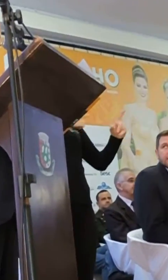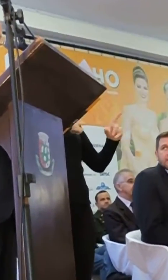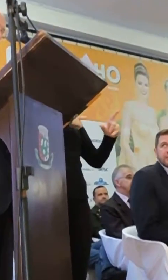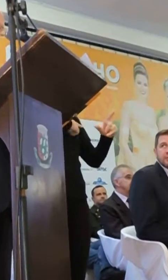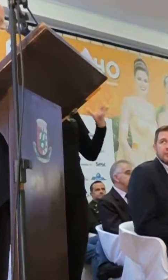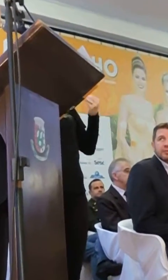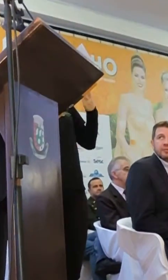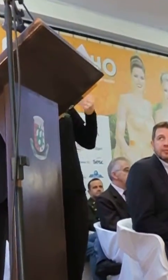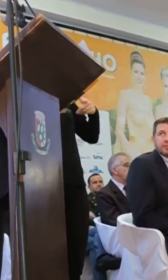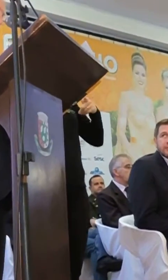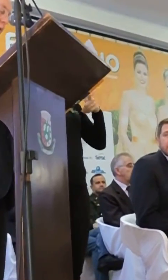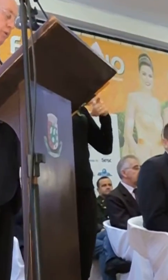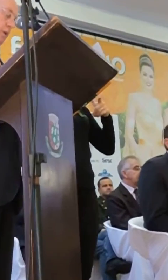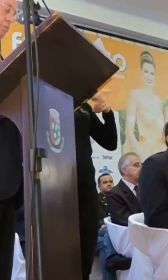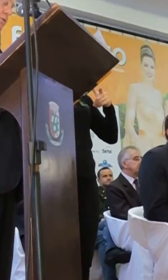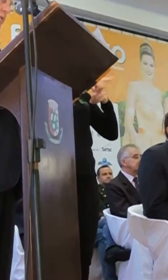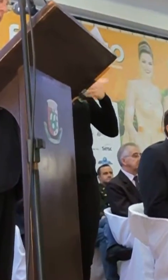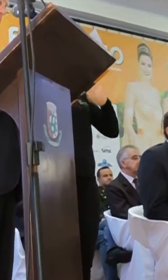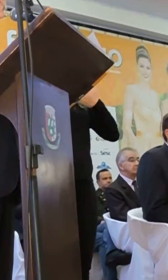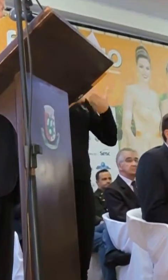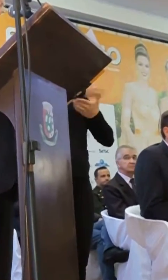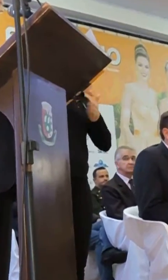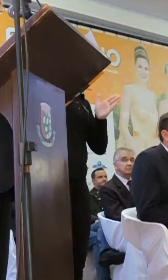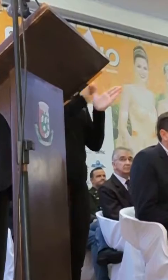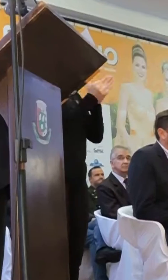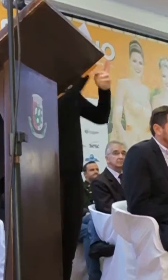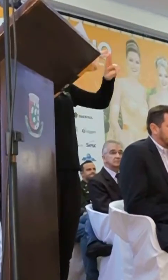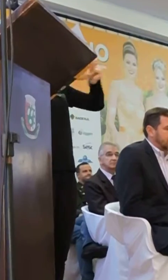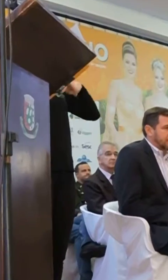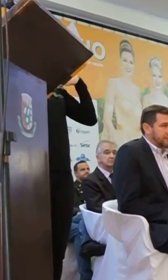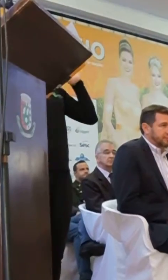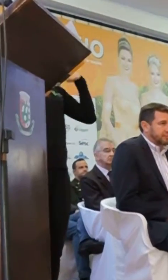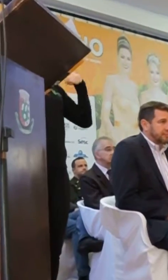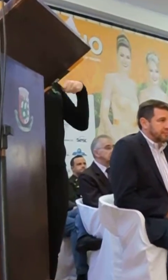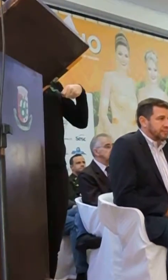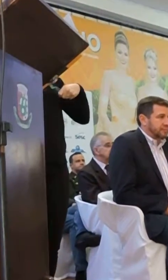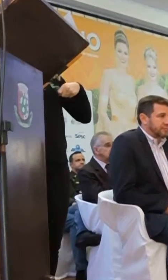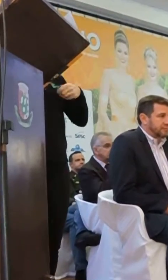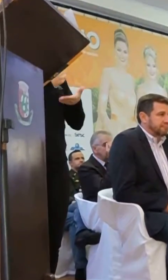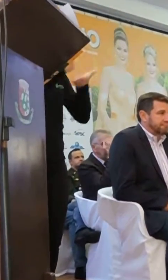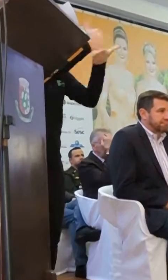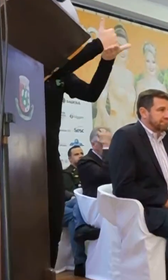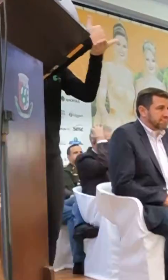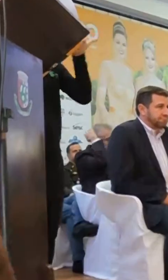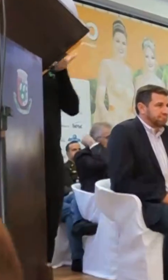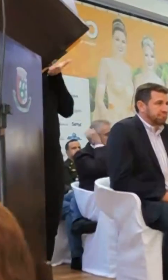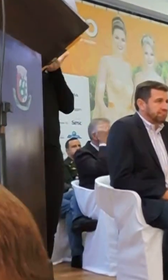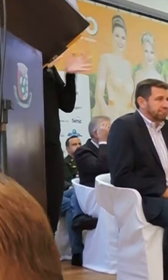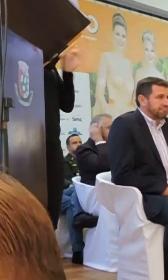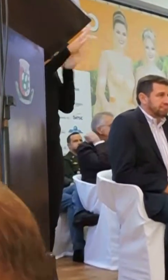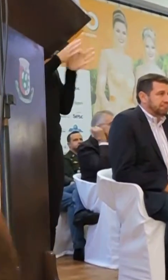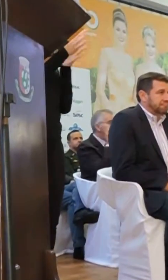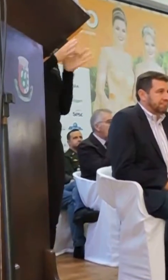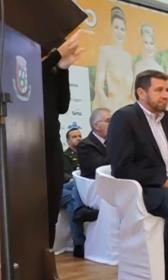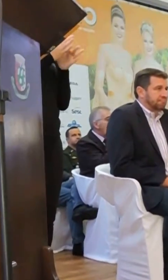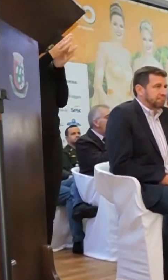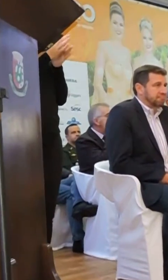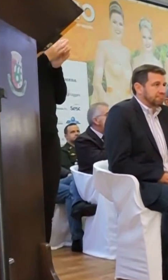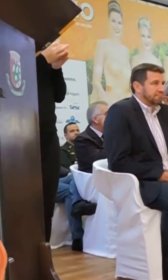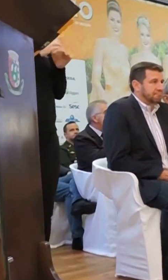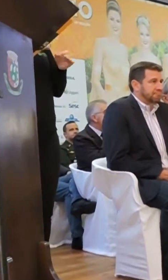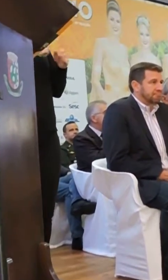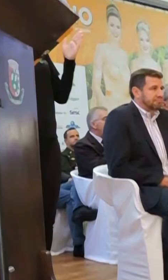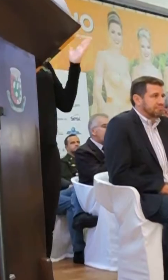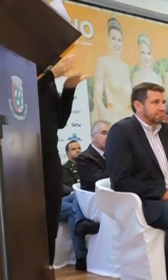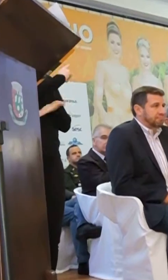sérias dificuldades para nos desenvolvermos. Por isso, precisamos de reforço na logística. O